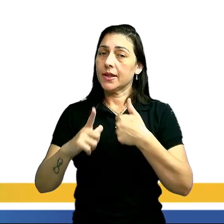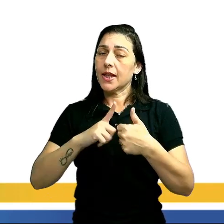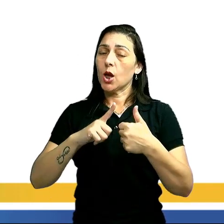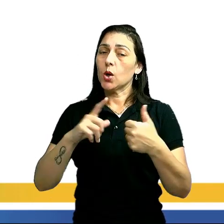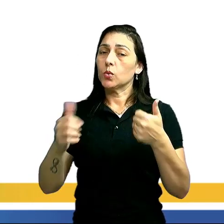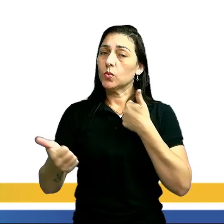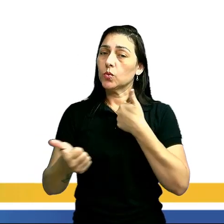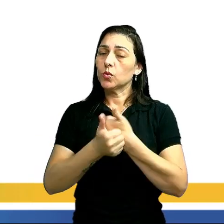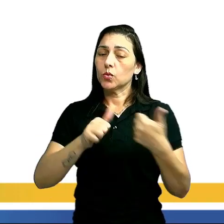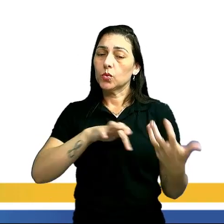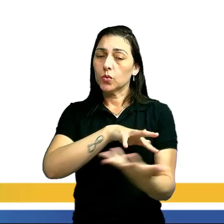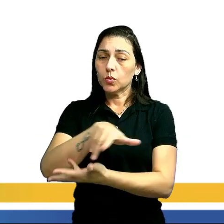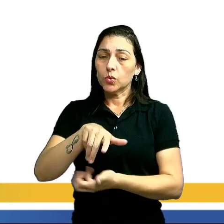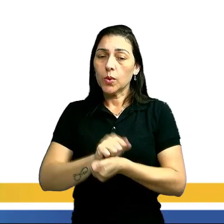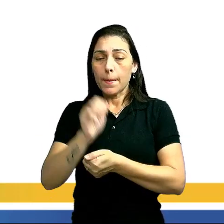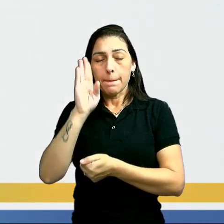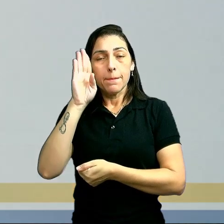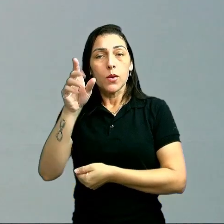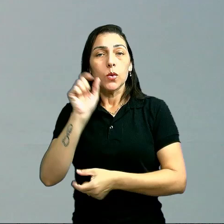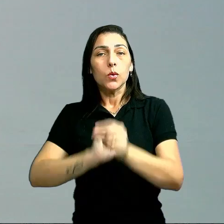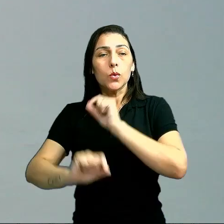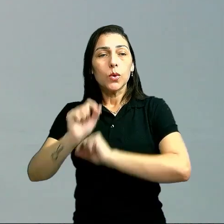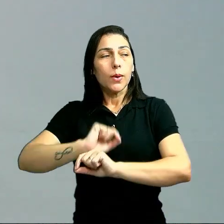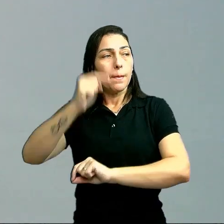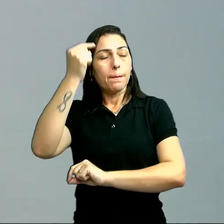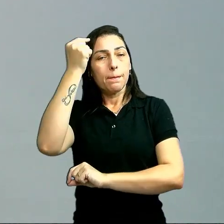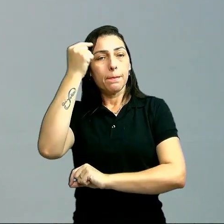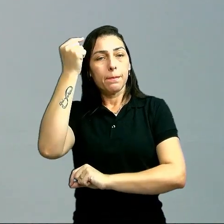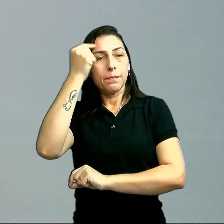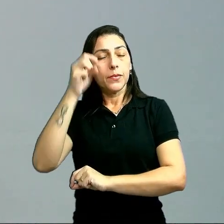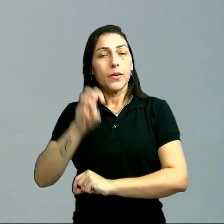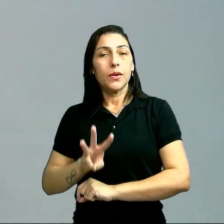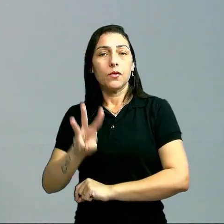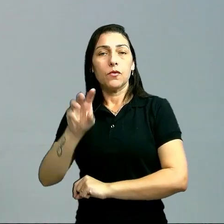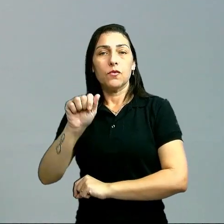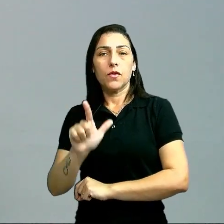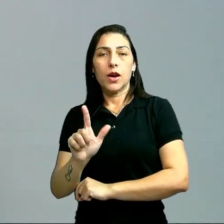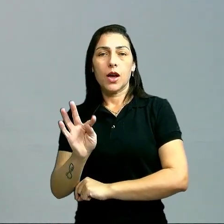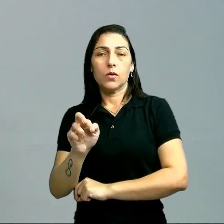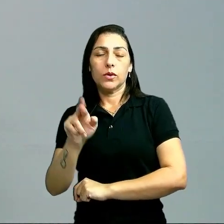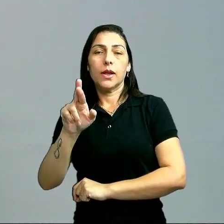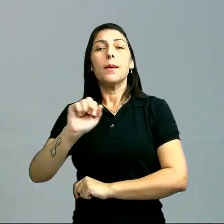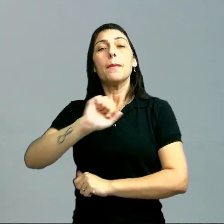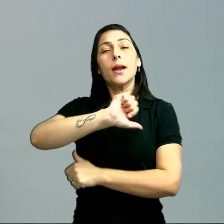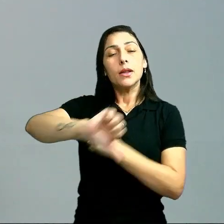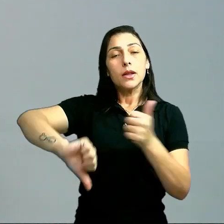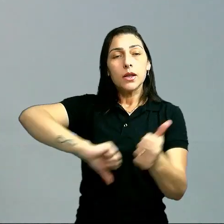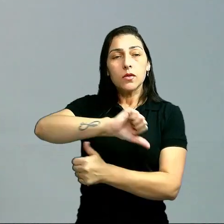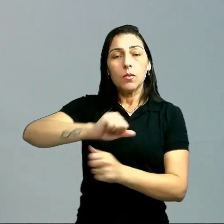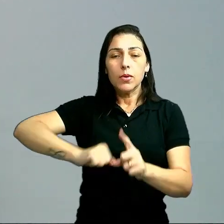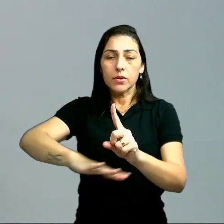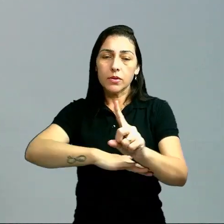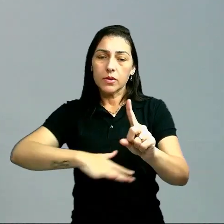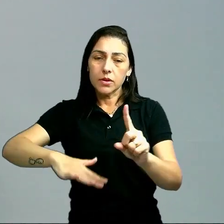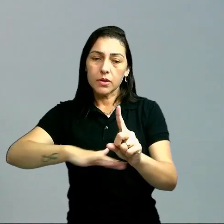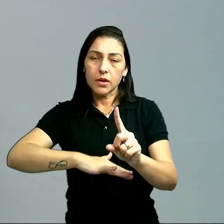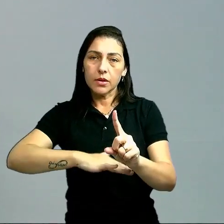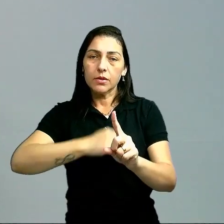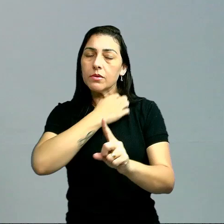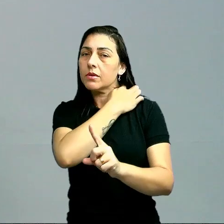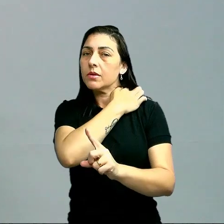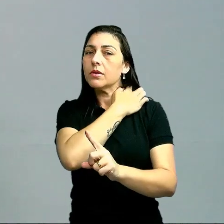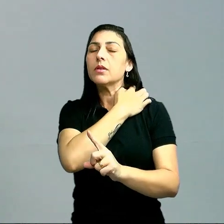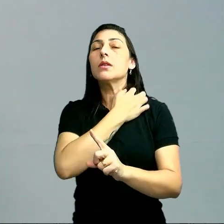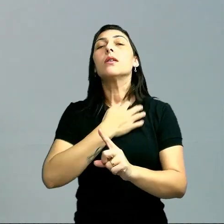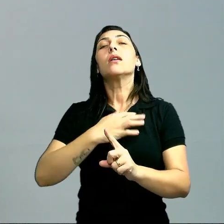no mundo, principalmente no que concerne aquele pensamento de Walter Benjamin para a transformação da sociedade. A